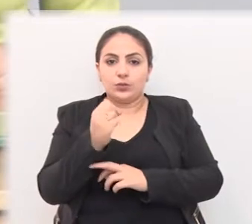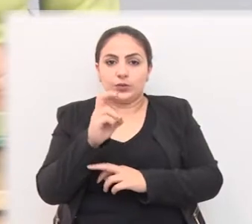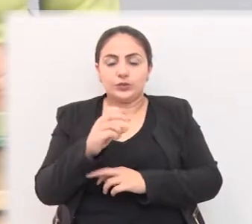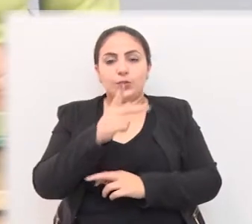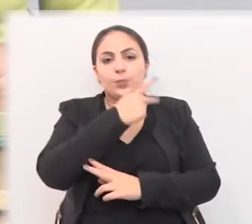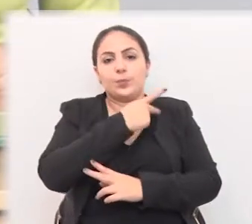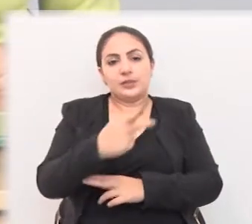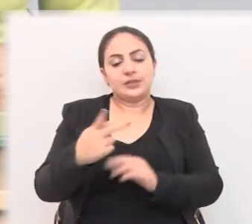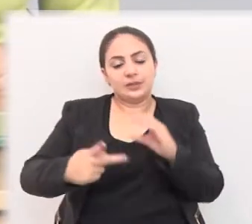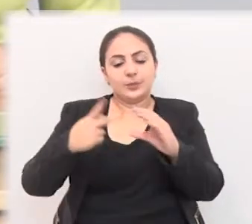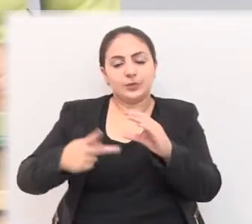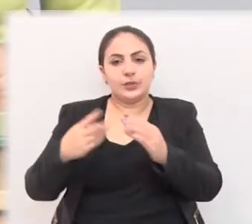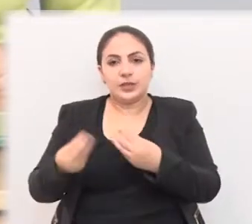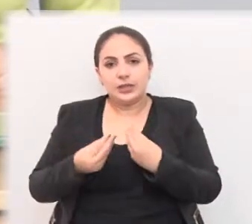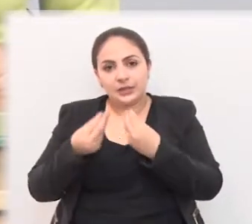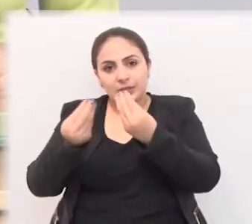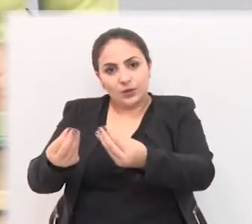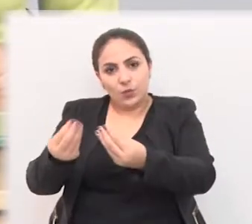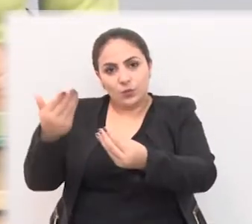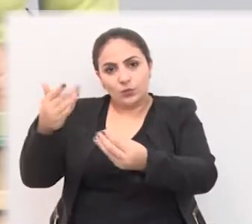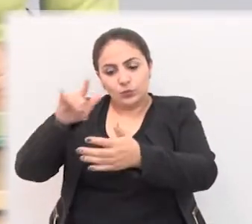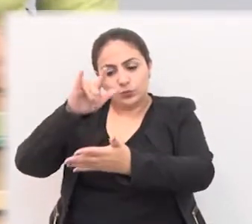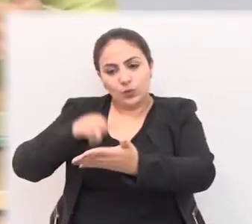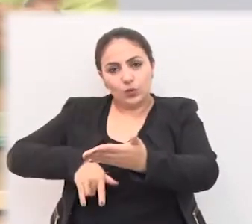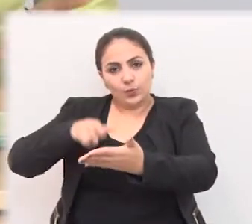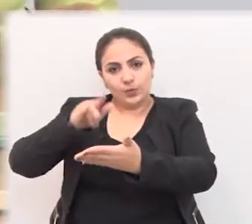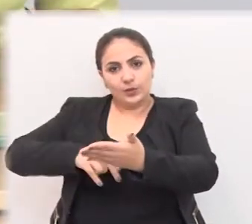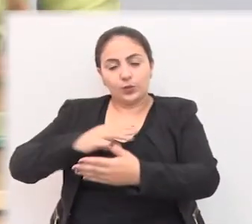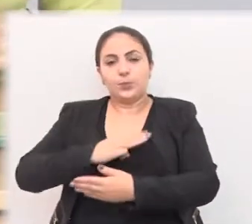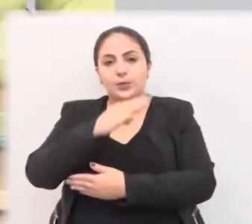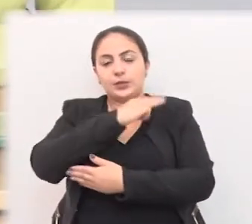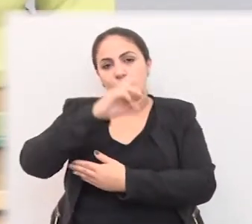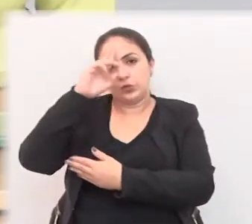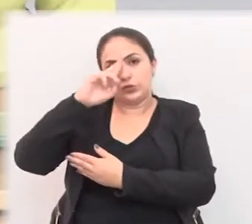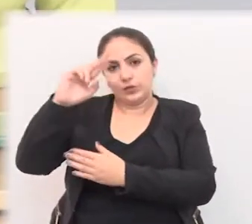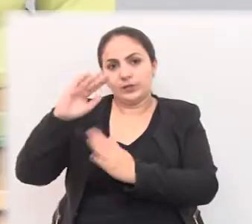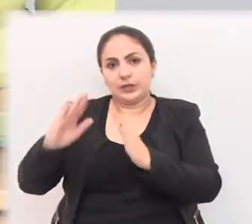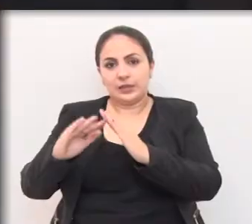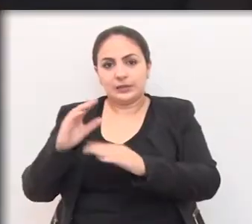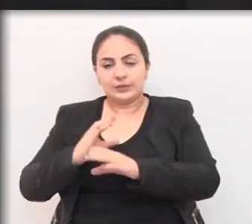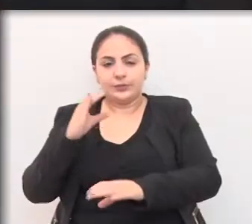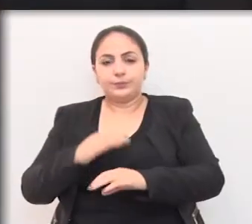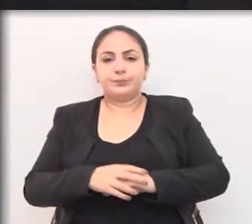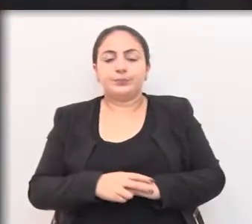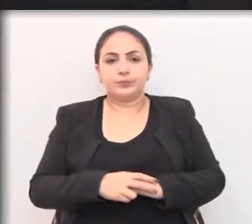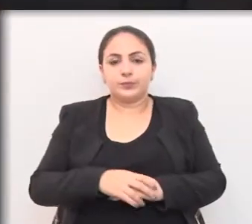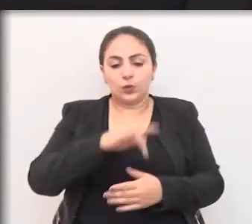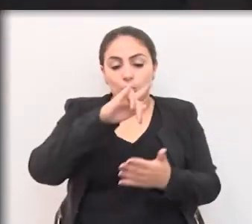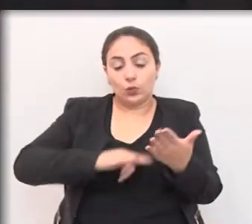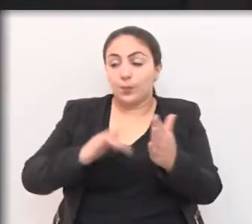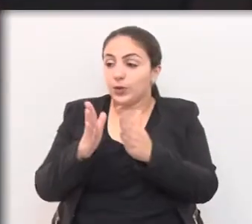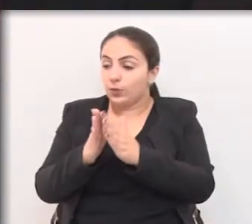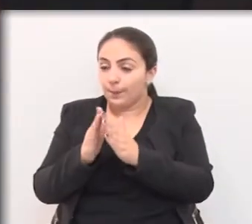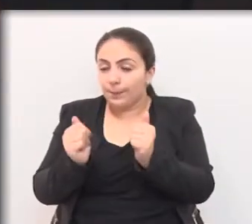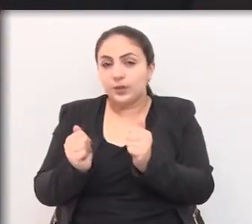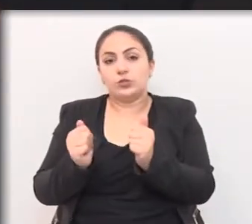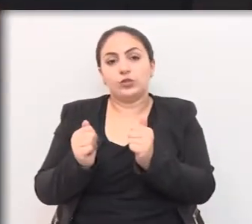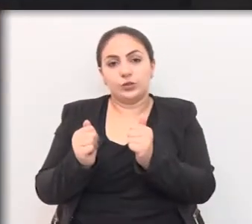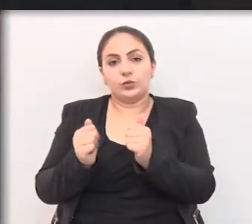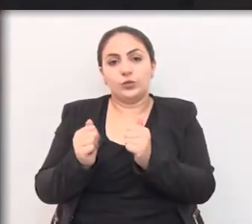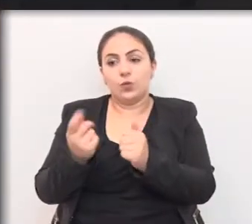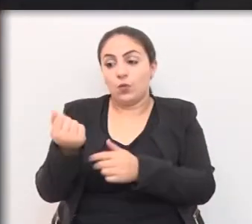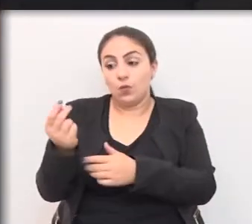presidente da Câmara de Vereadores entregou um documento ao ministro-chefe da Casa Civil. Um documento solicitando, então,